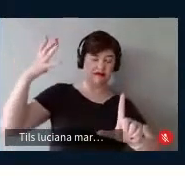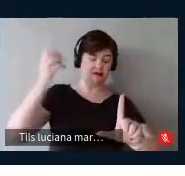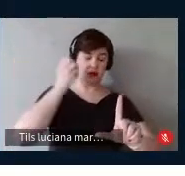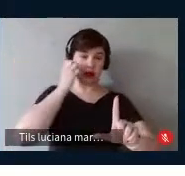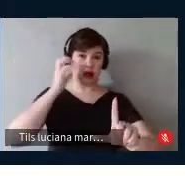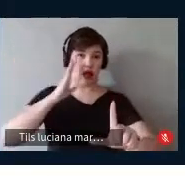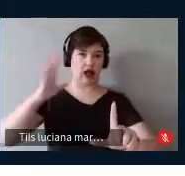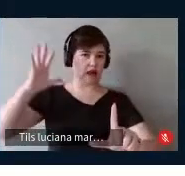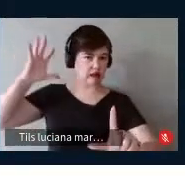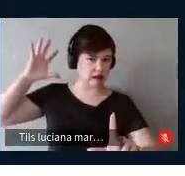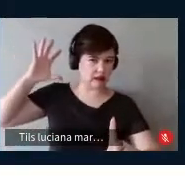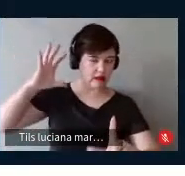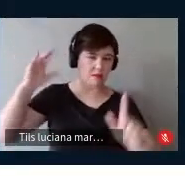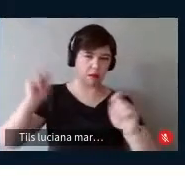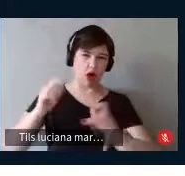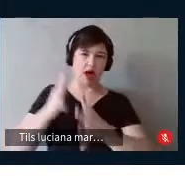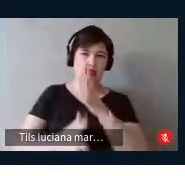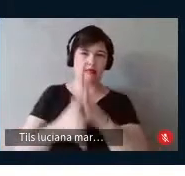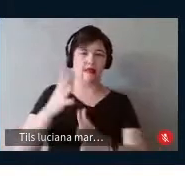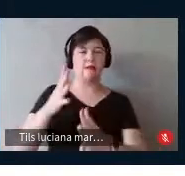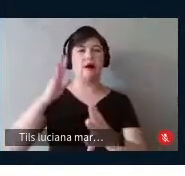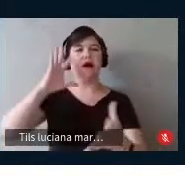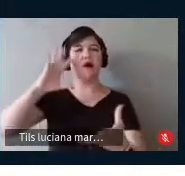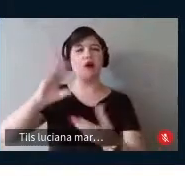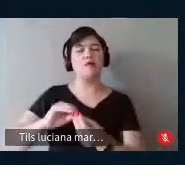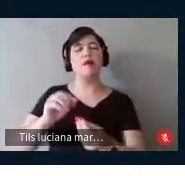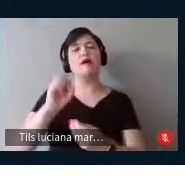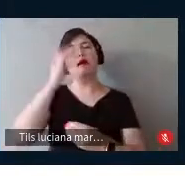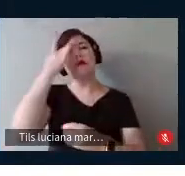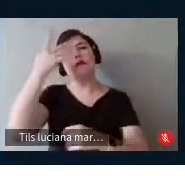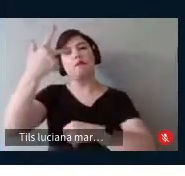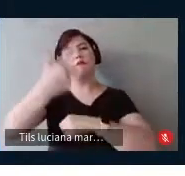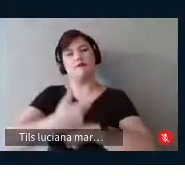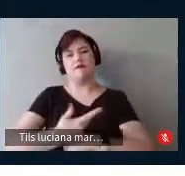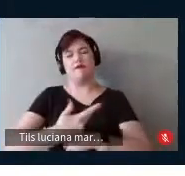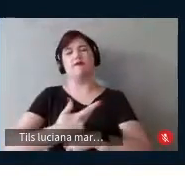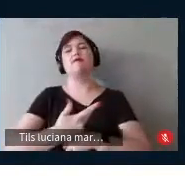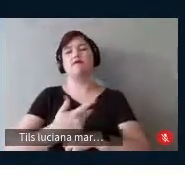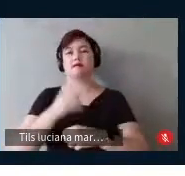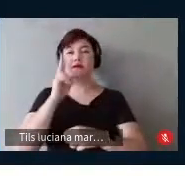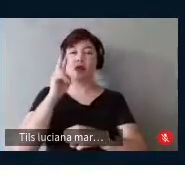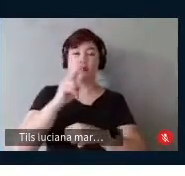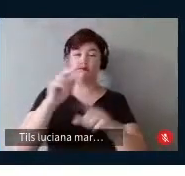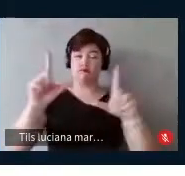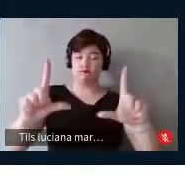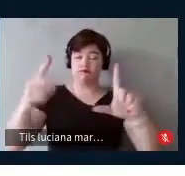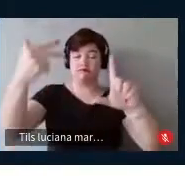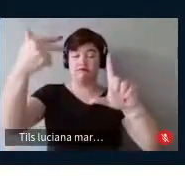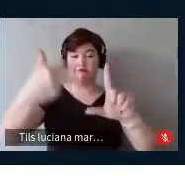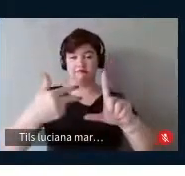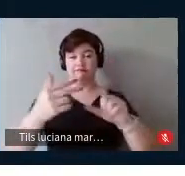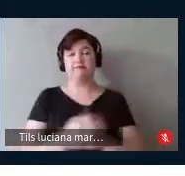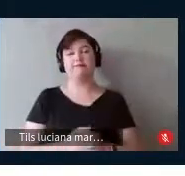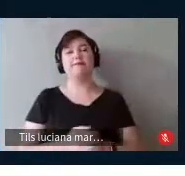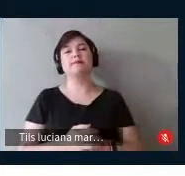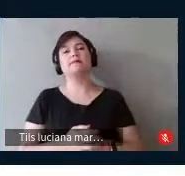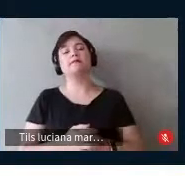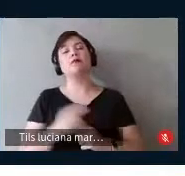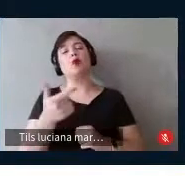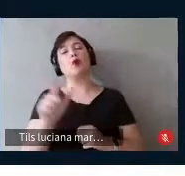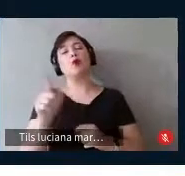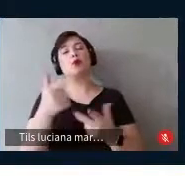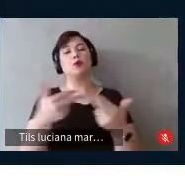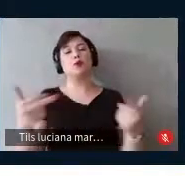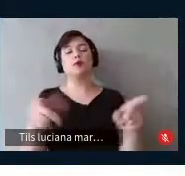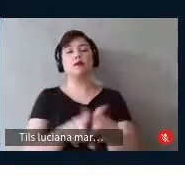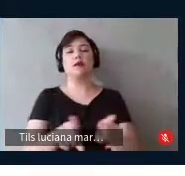que pode prejudicar a compreensão de quem está assistindo a interpretação dele. E uma outra situação